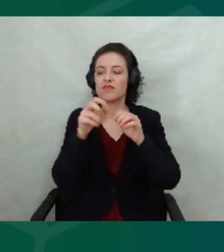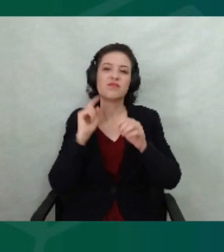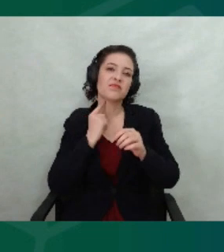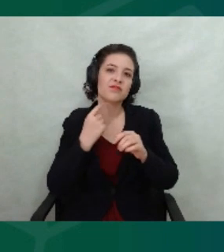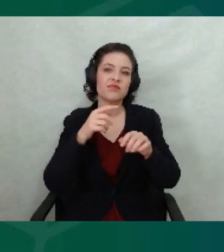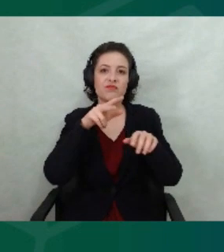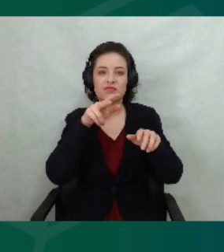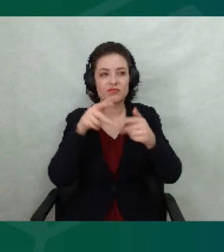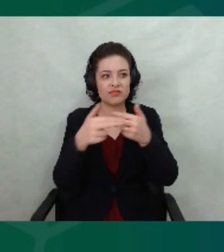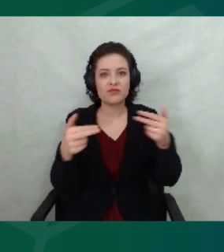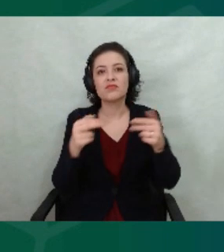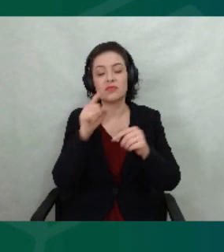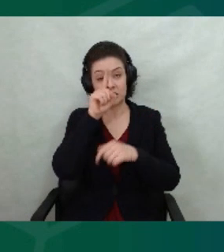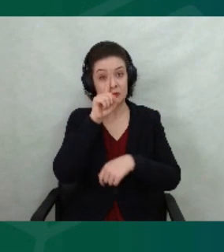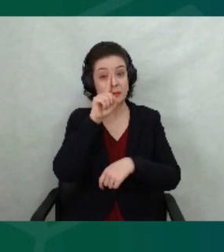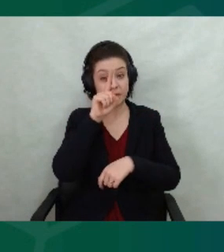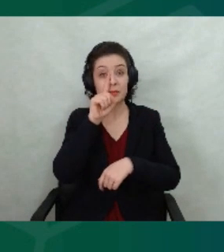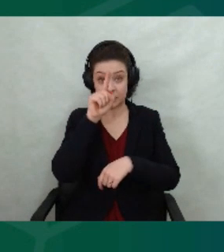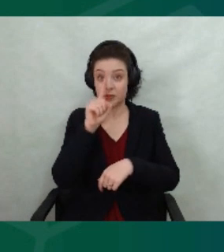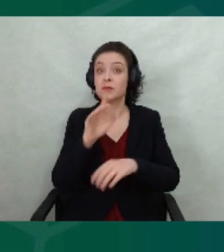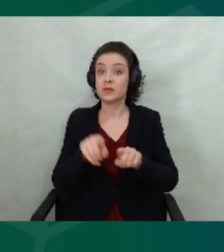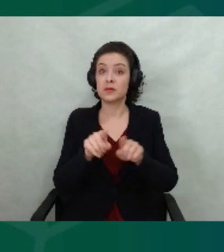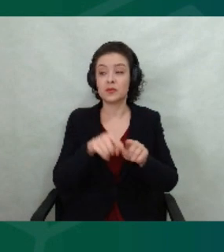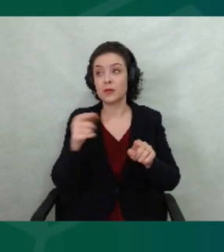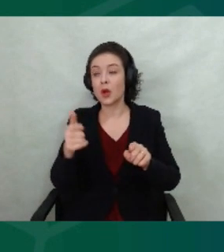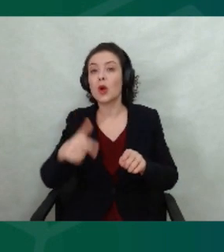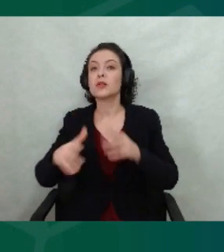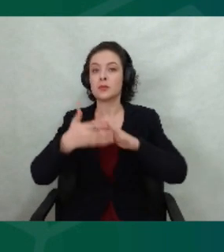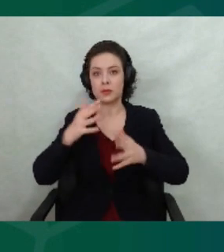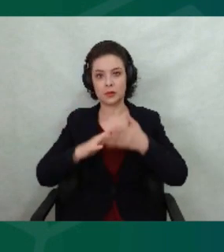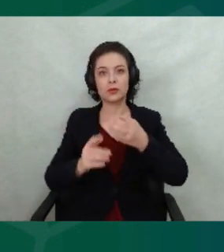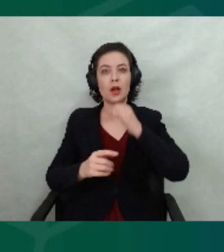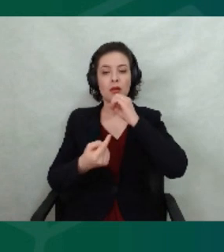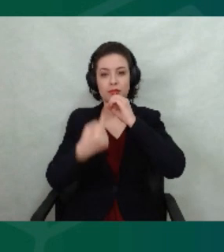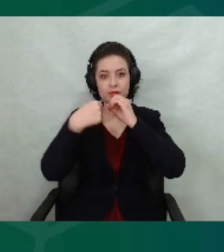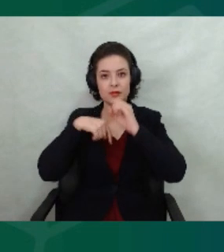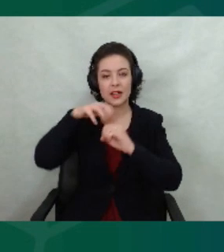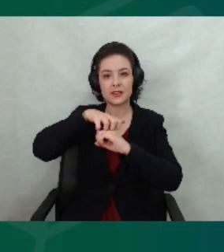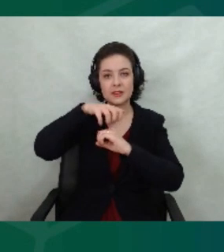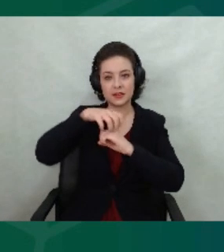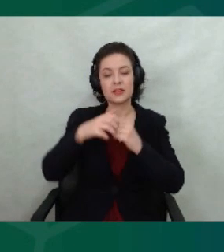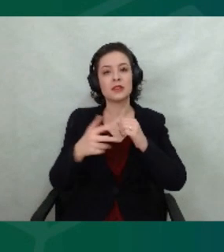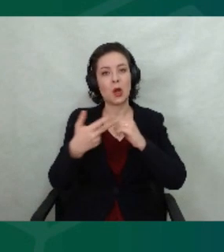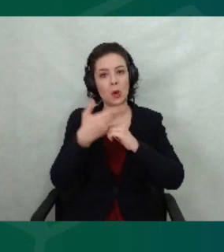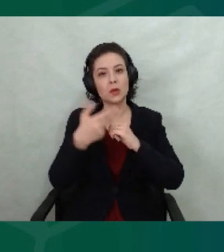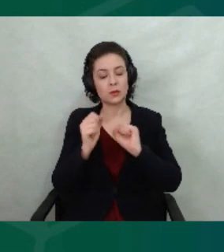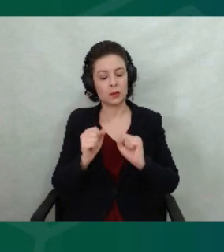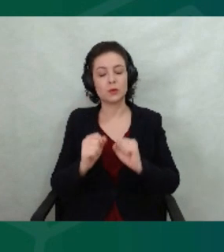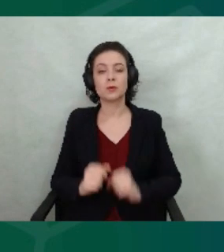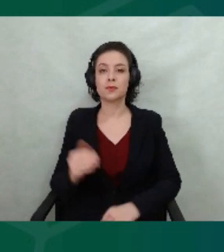colocam uma situação secundária de gravidade. Vou falar um pouco para frente.